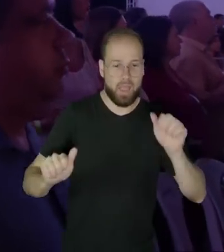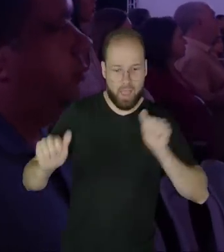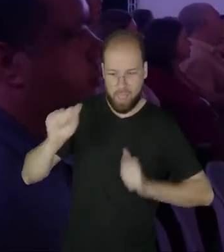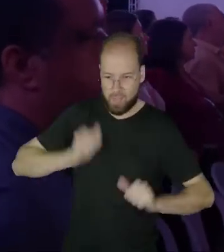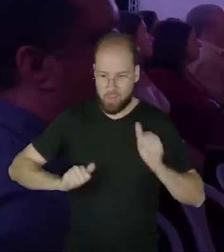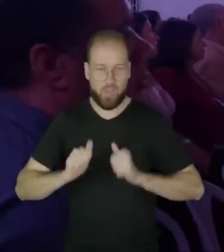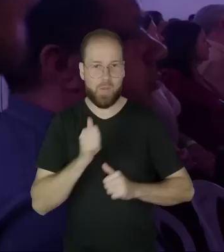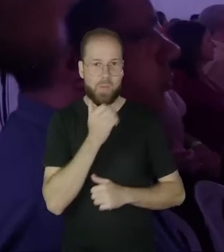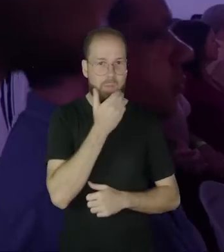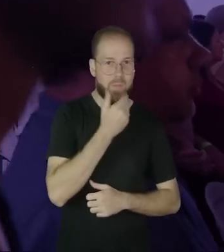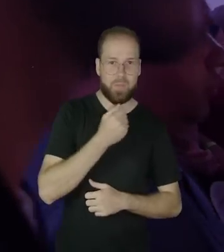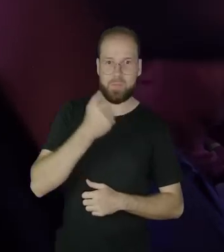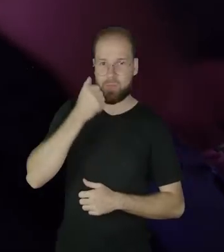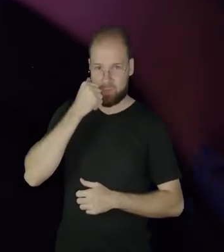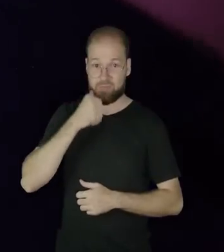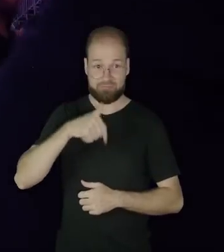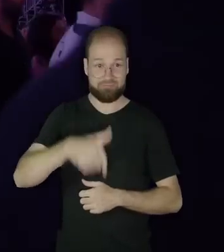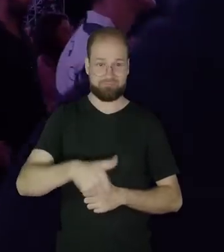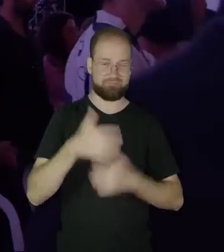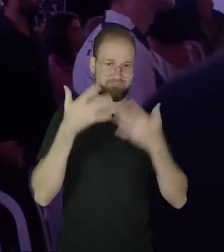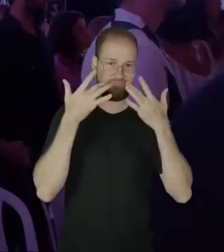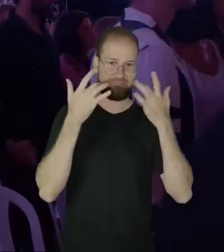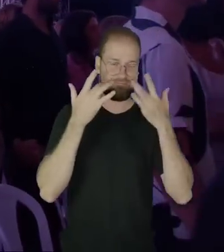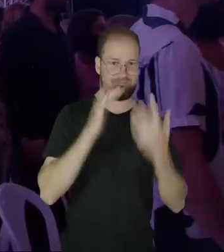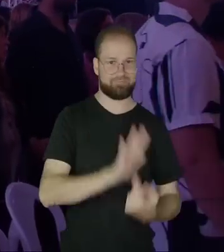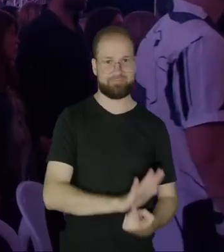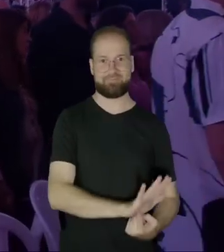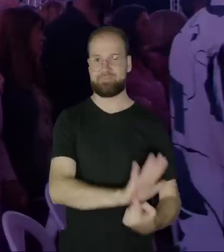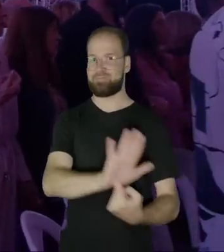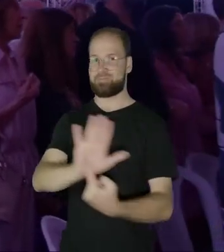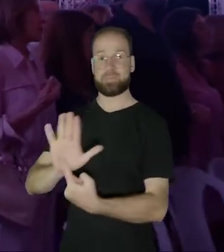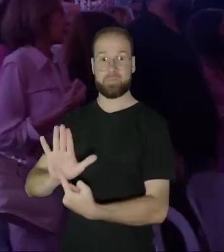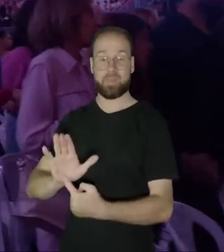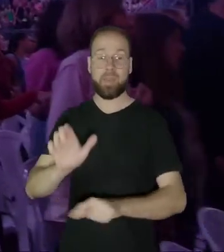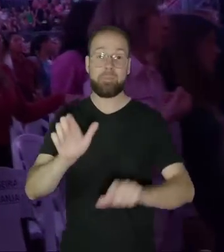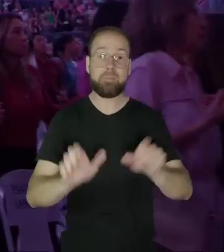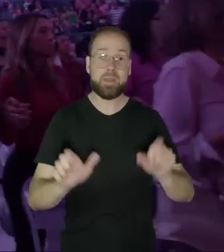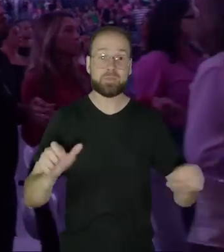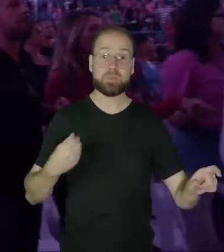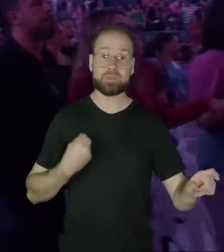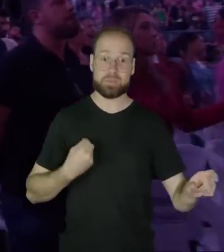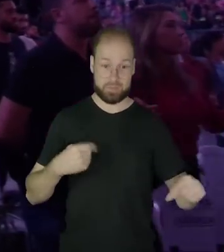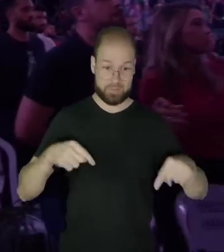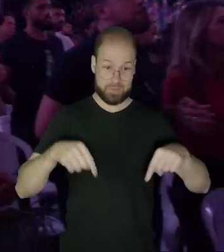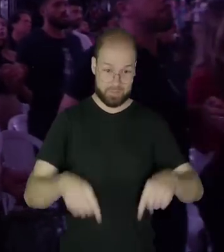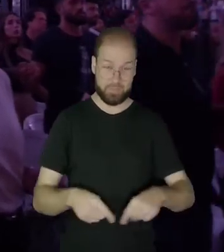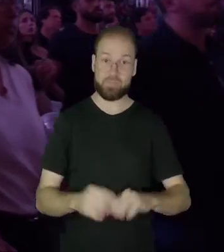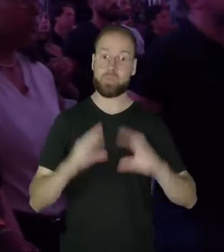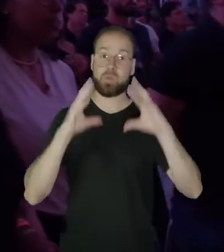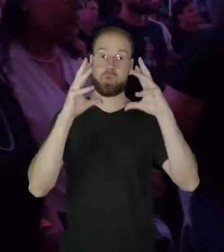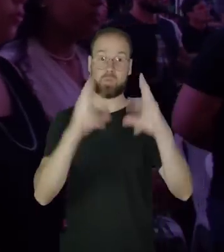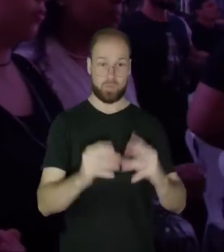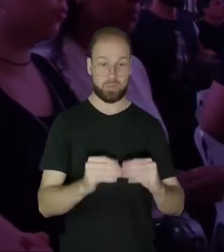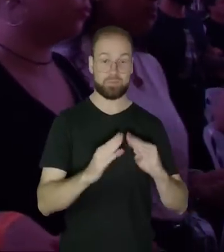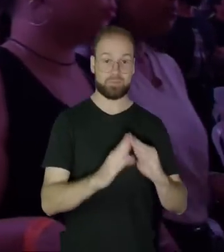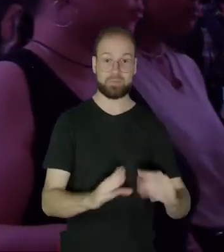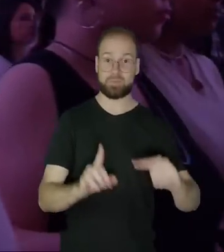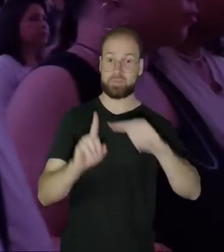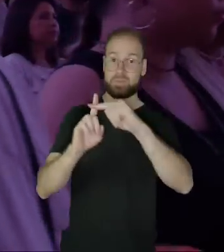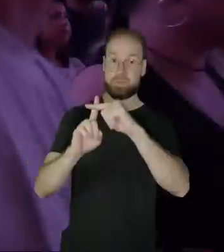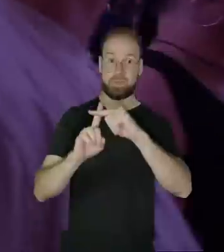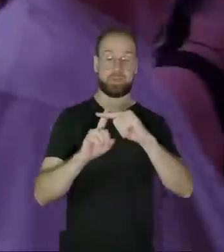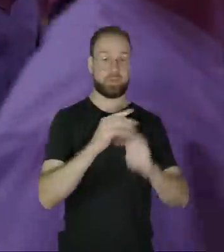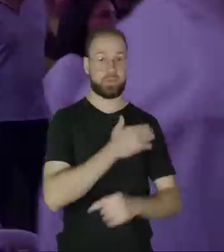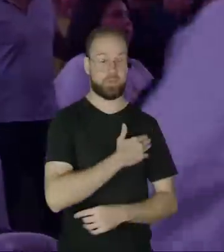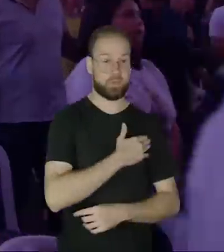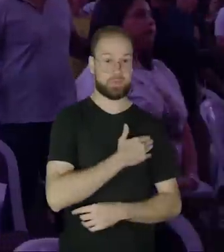atriz desse espetáculo. Pessoas que estão aqui, toda a paróquia Nossa Senhora da Assunção, quem estava